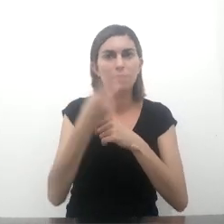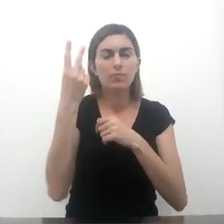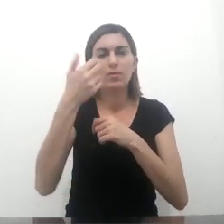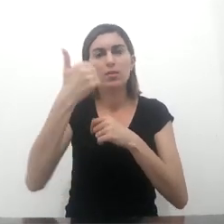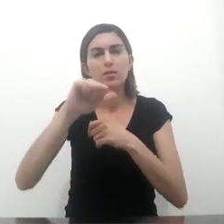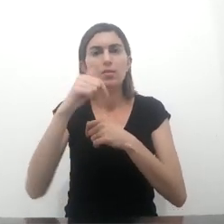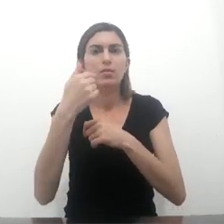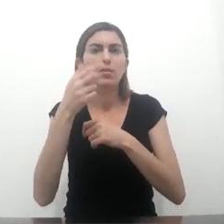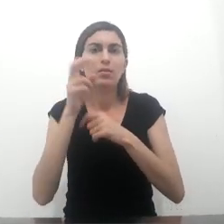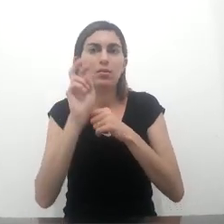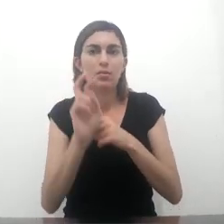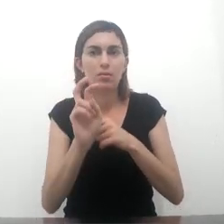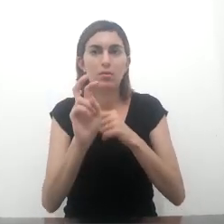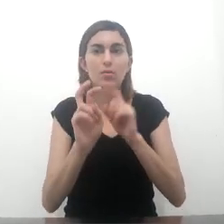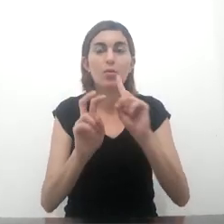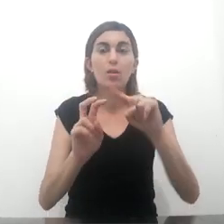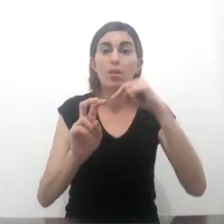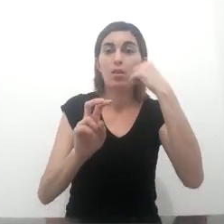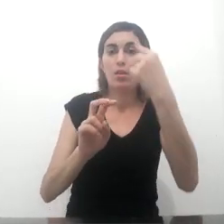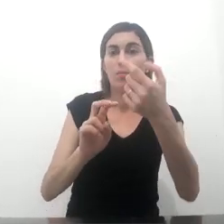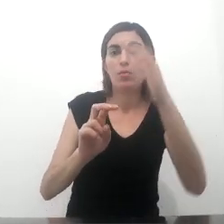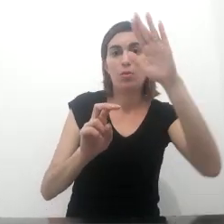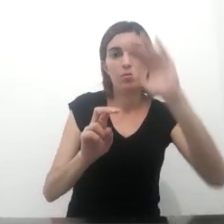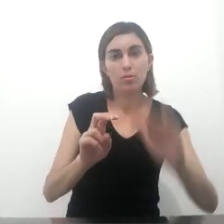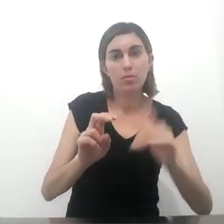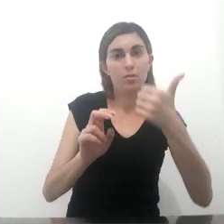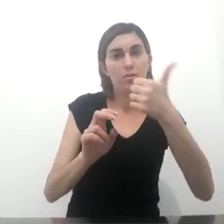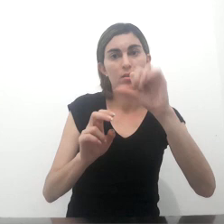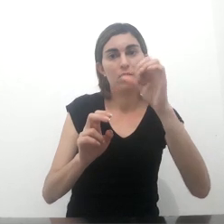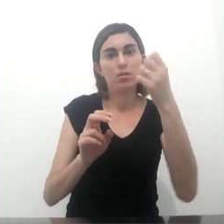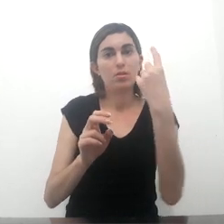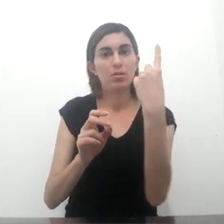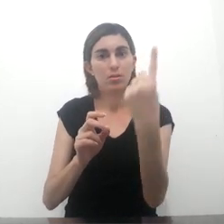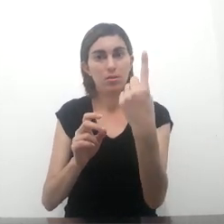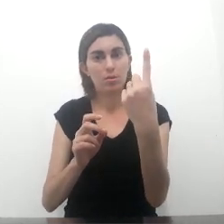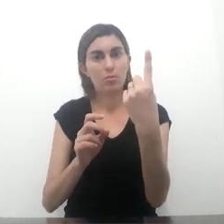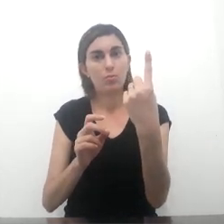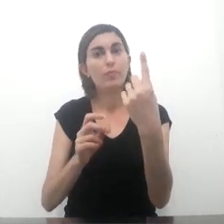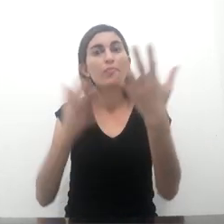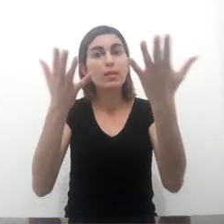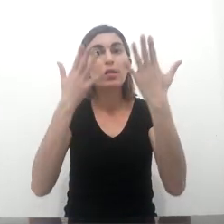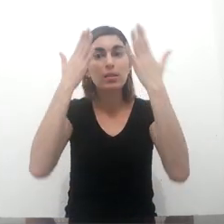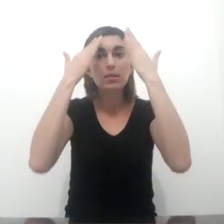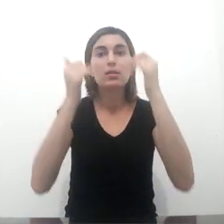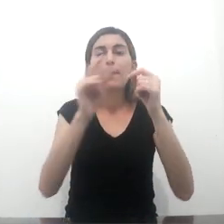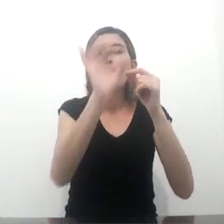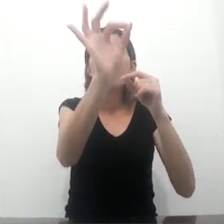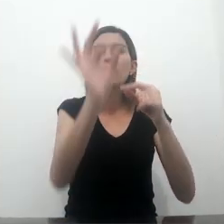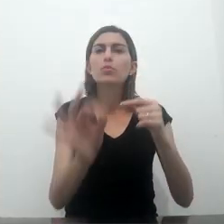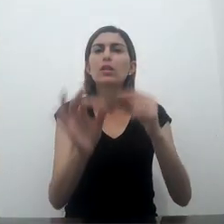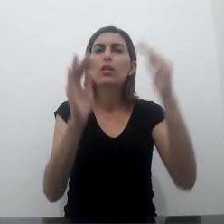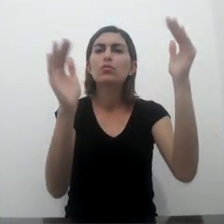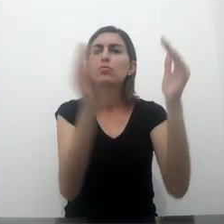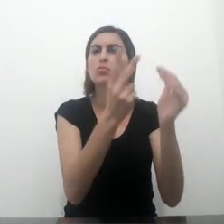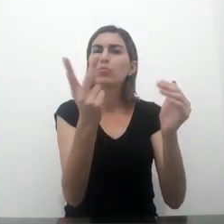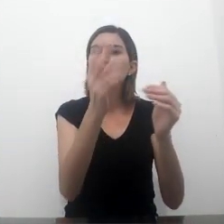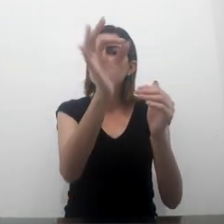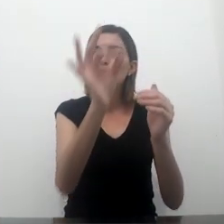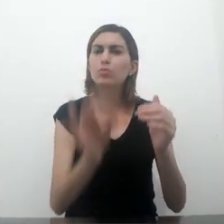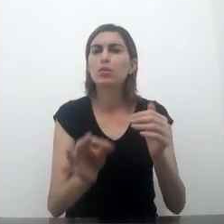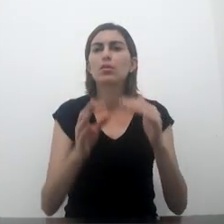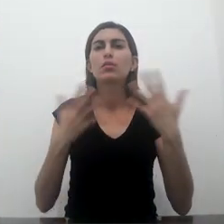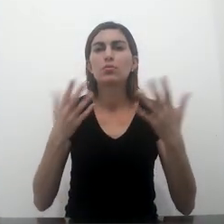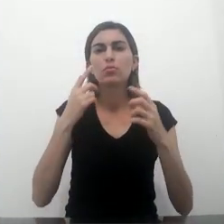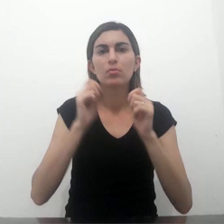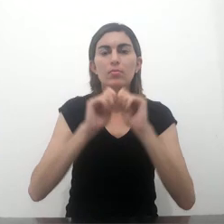o valor foi 175 e passou para 161. Então, ele quer saber essa porcentagem que tem